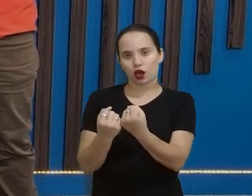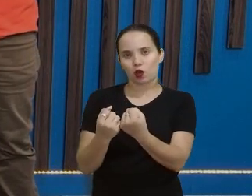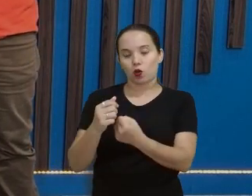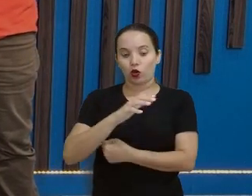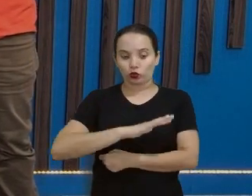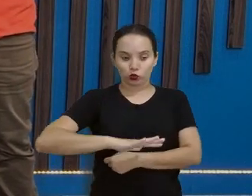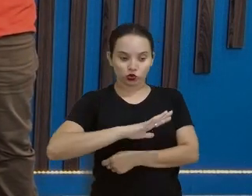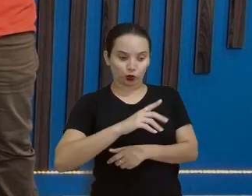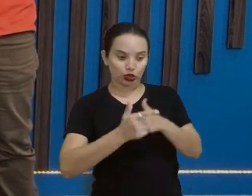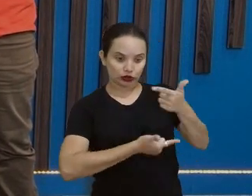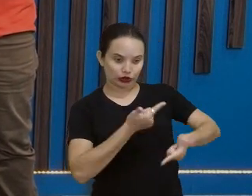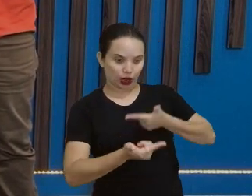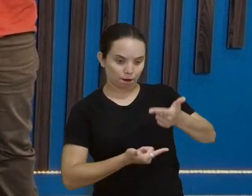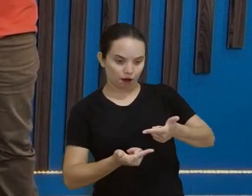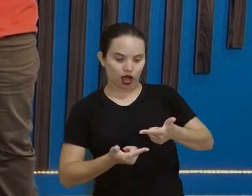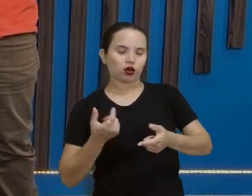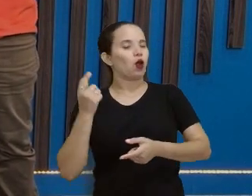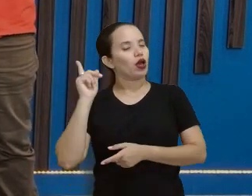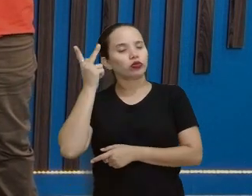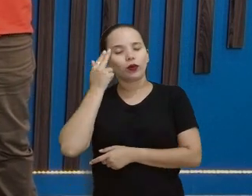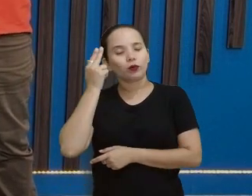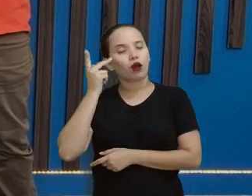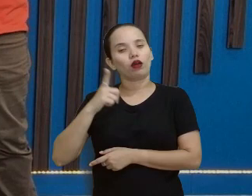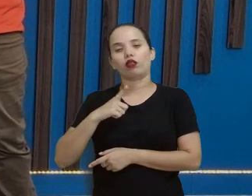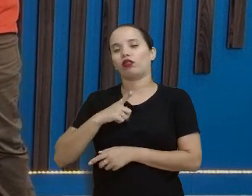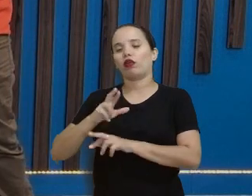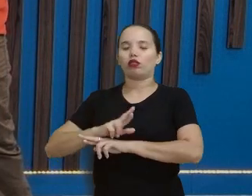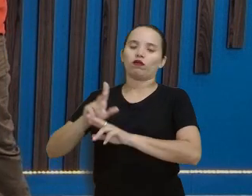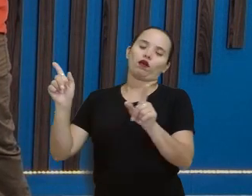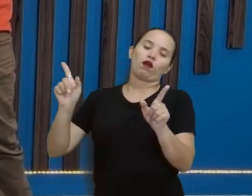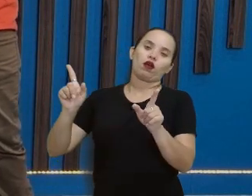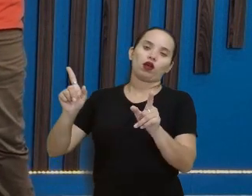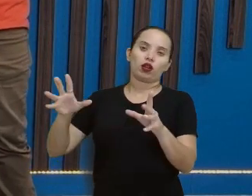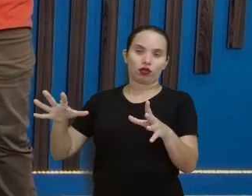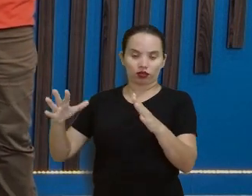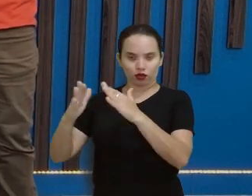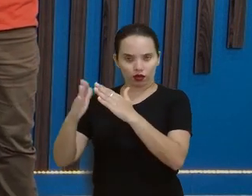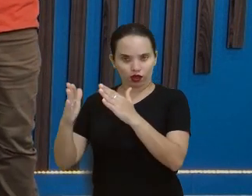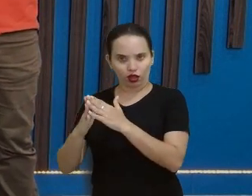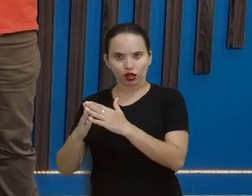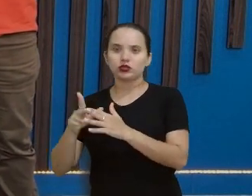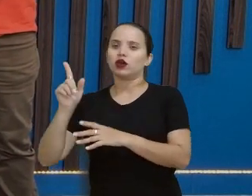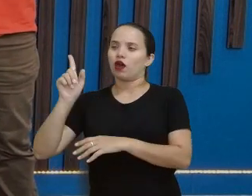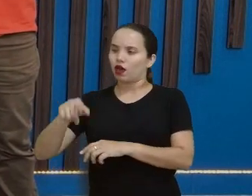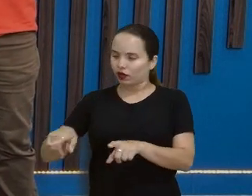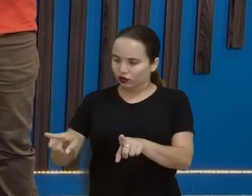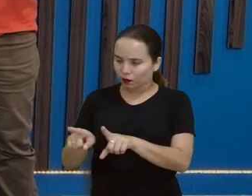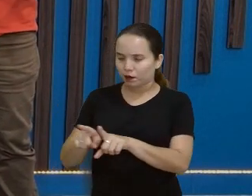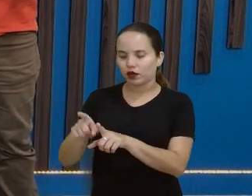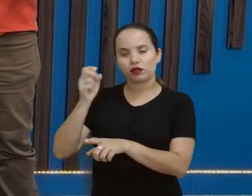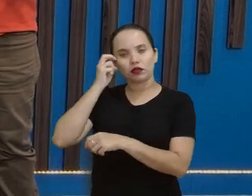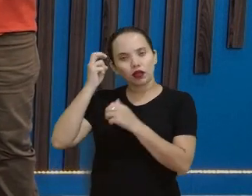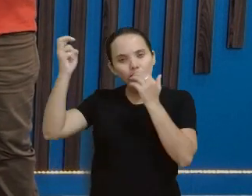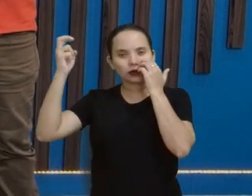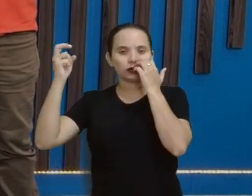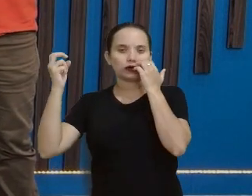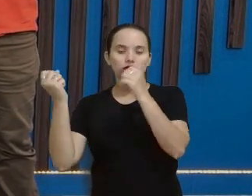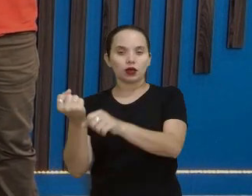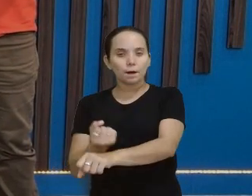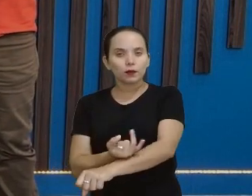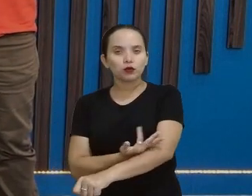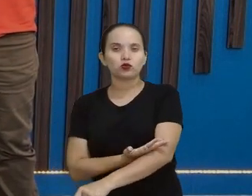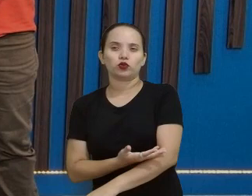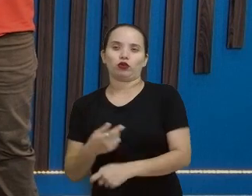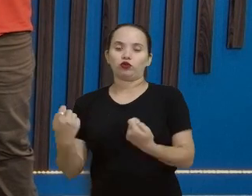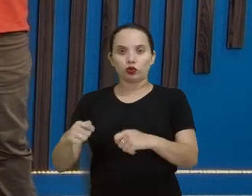Isso é muito importante também ter essa divisão. Isso também é inteligência emocional, né? Da gente entender que em determinados lugares